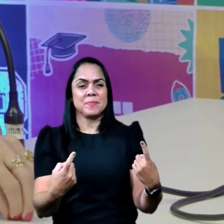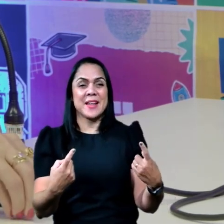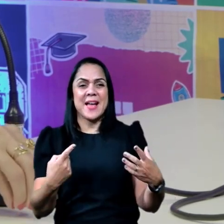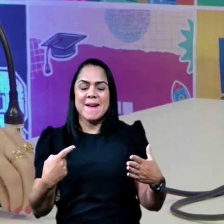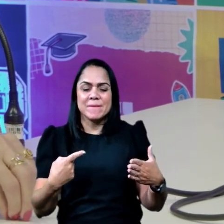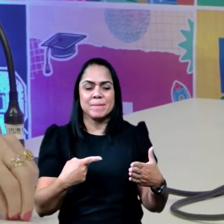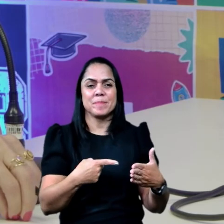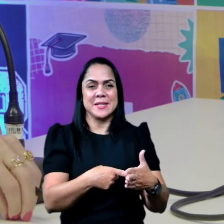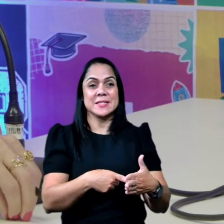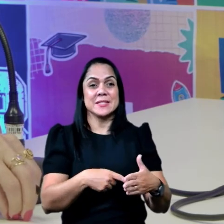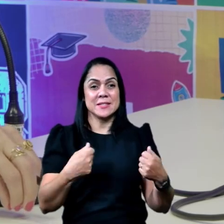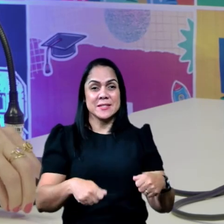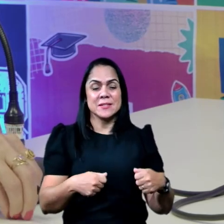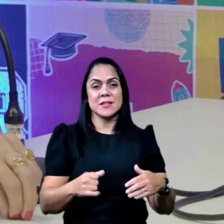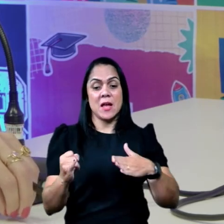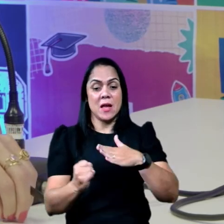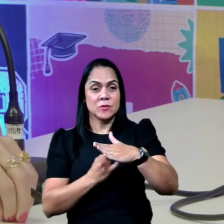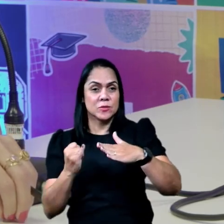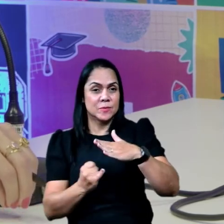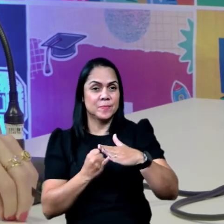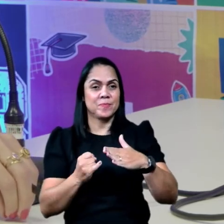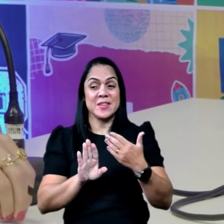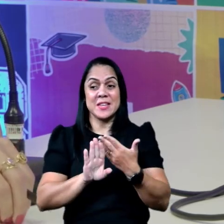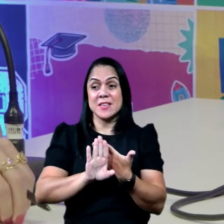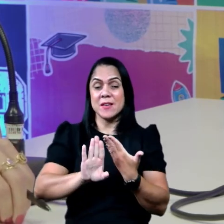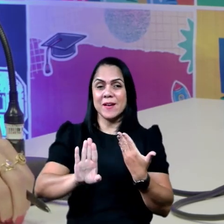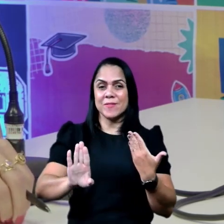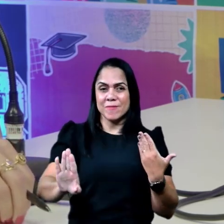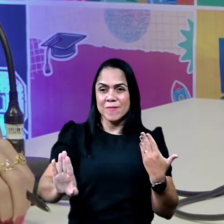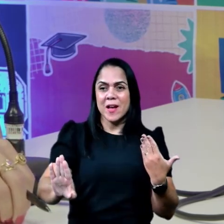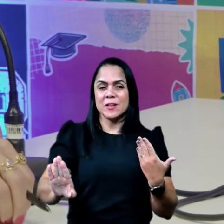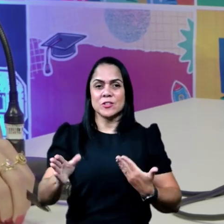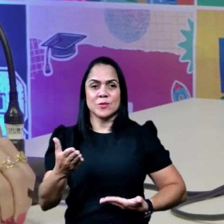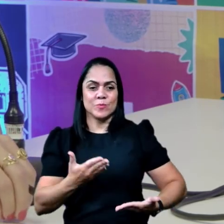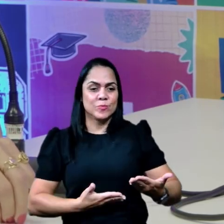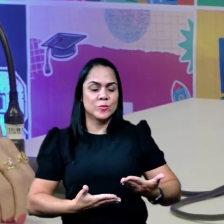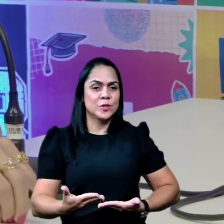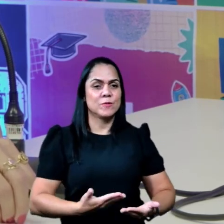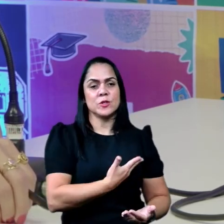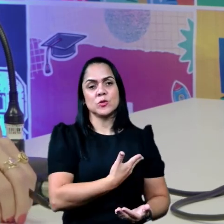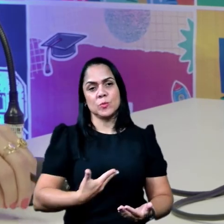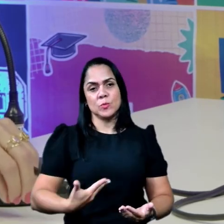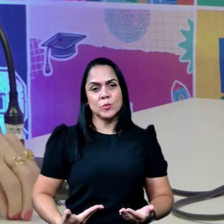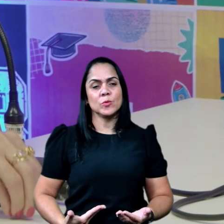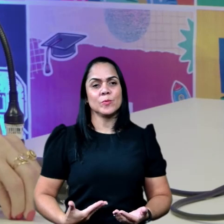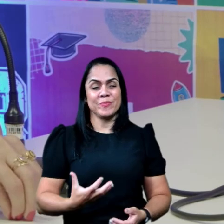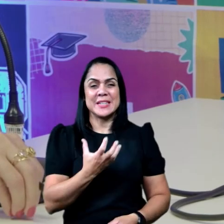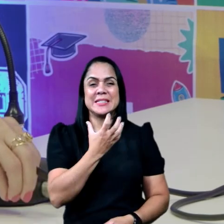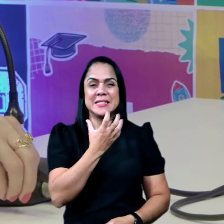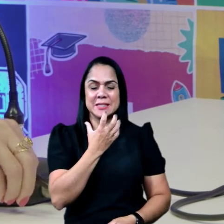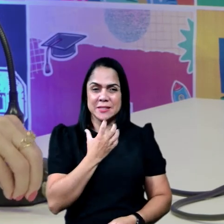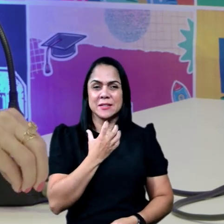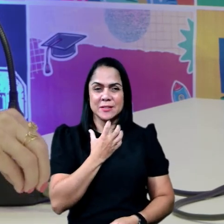integridade institucional e afasta, né, os serviços públicos da sociedade. Então é muito sério. Estamos aqui